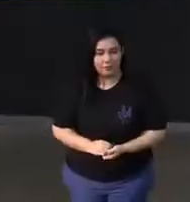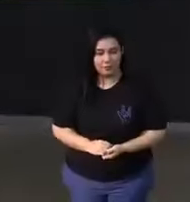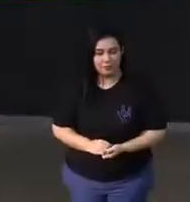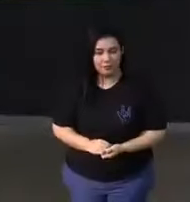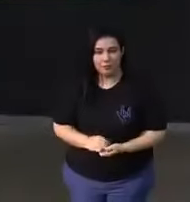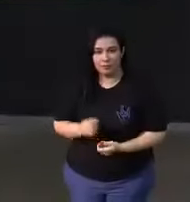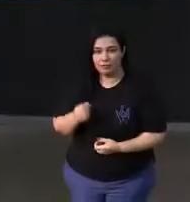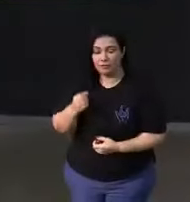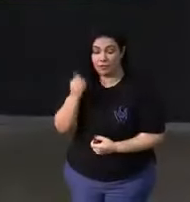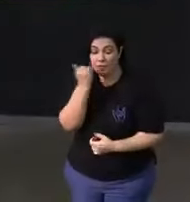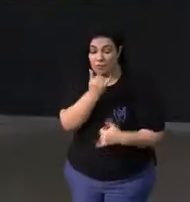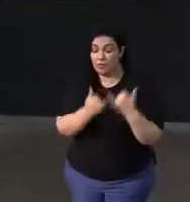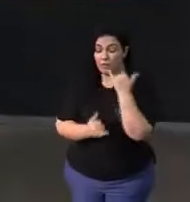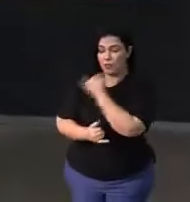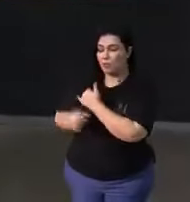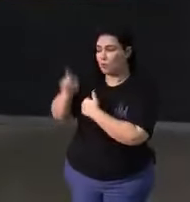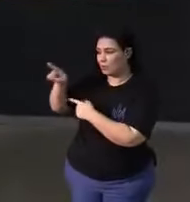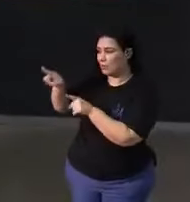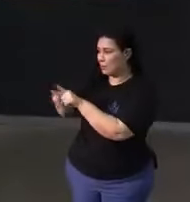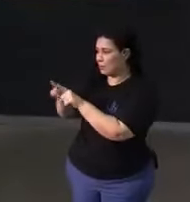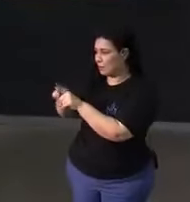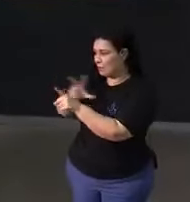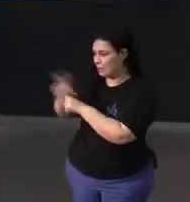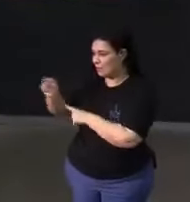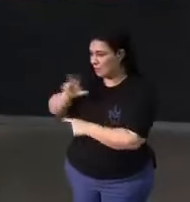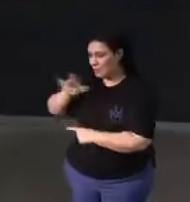Fala para dois ou três aí: você também vai vencer.